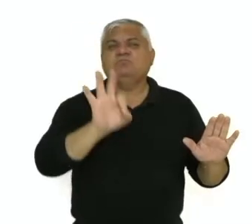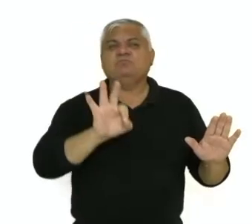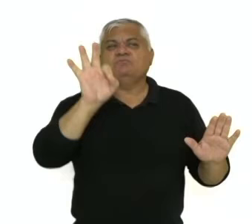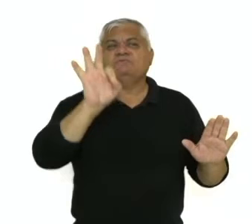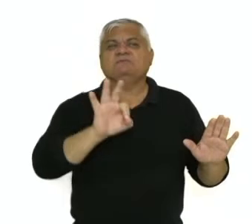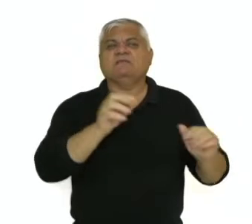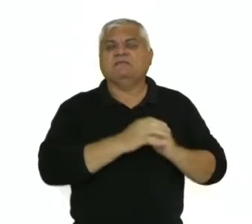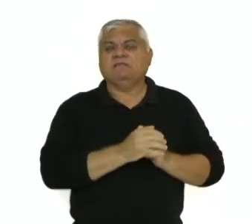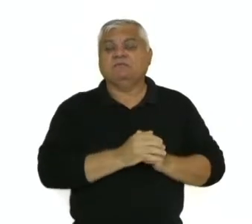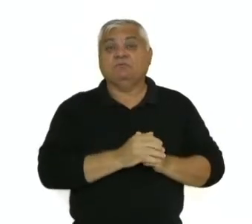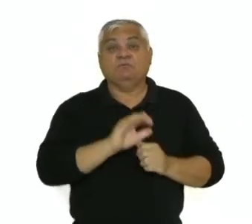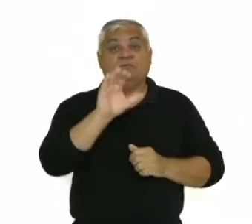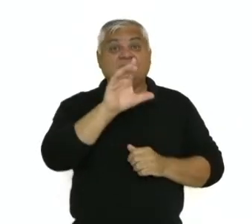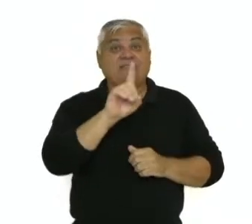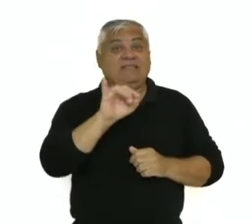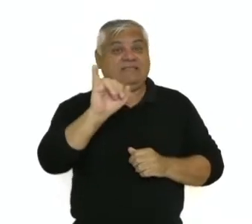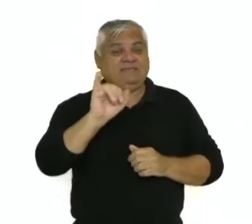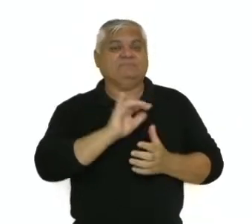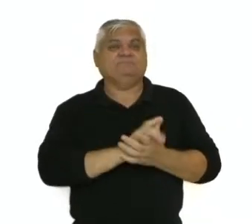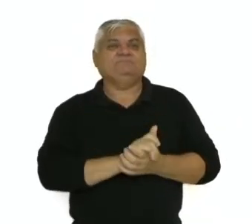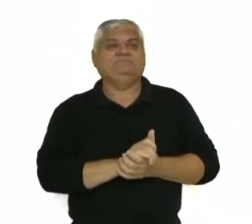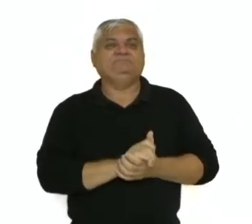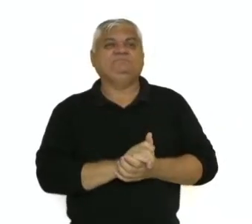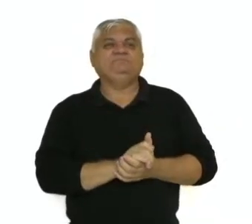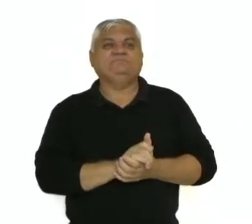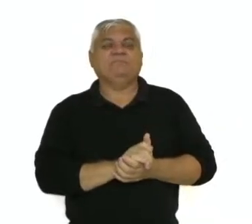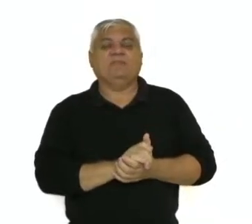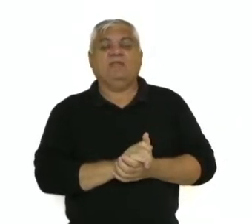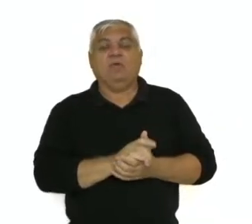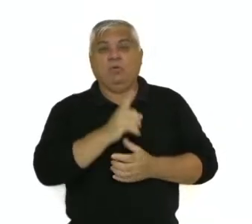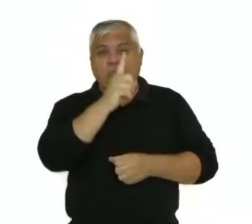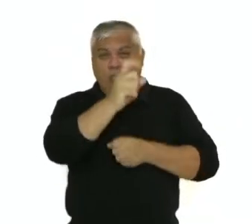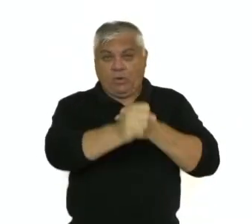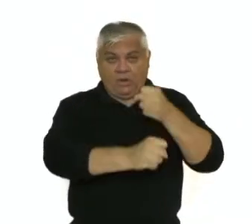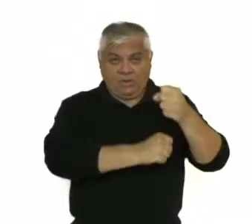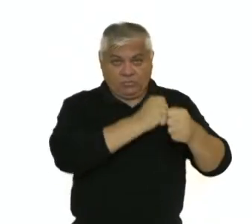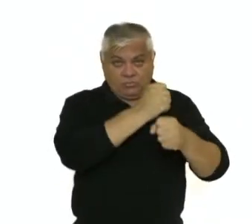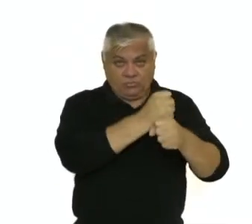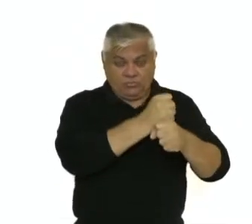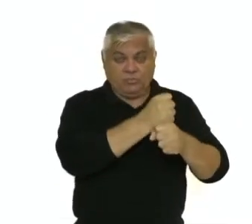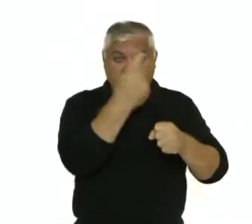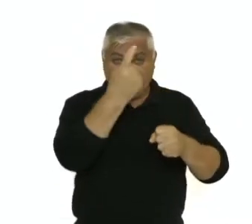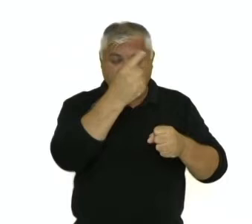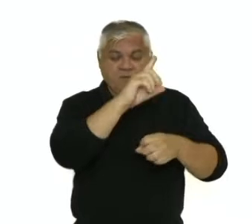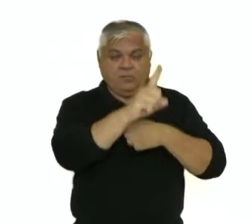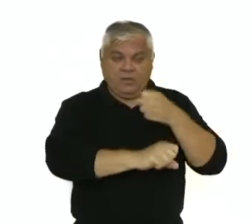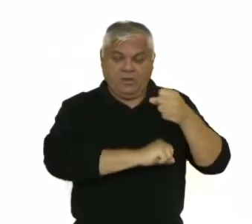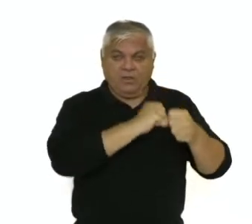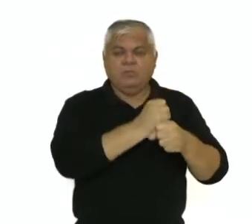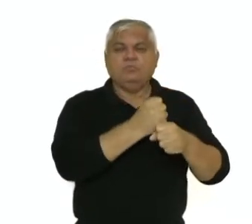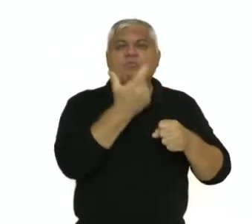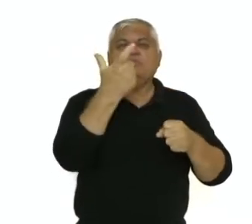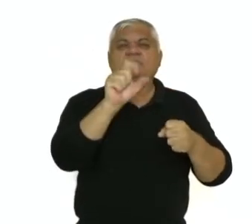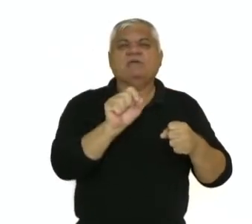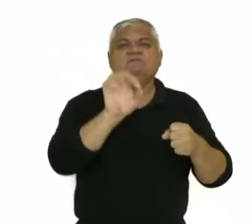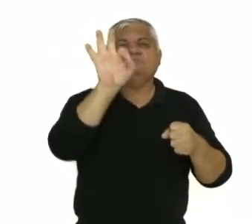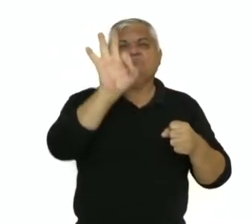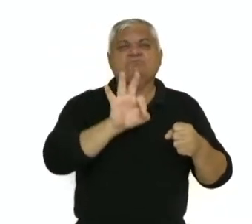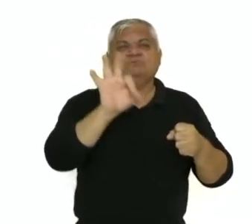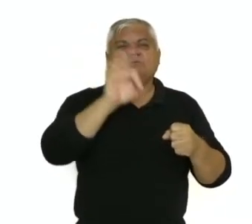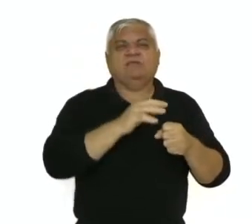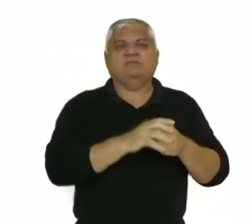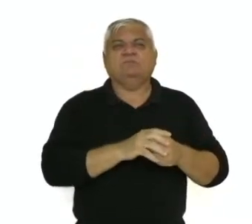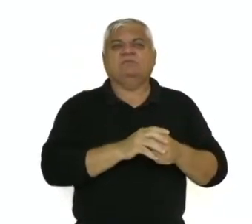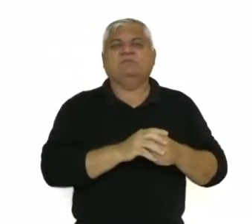110% do valor do CDI. O CDI no primeiro ano foi de 10% e